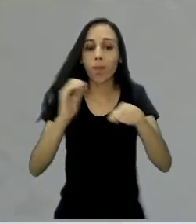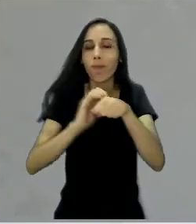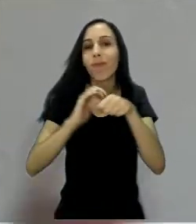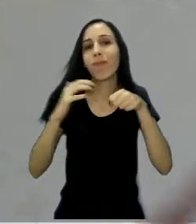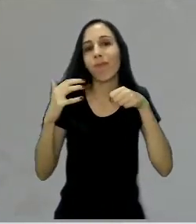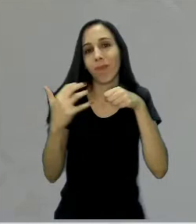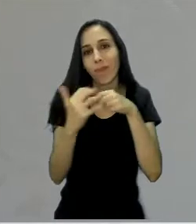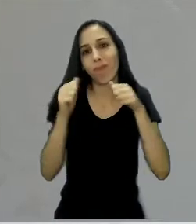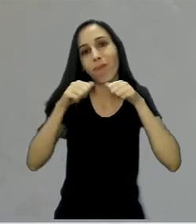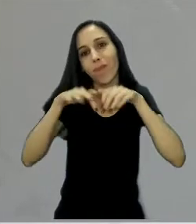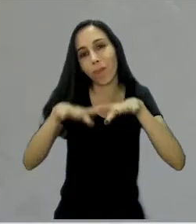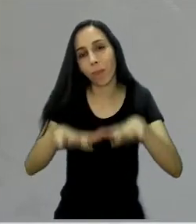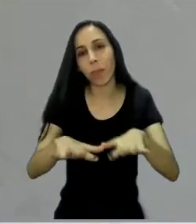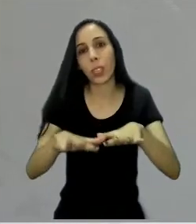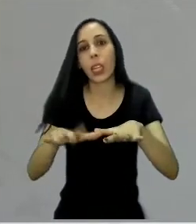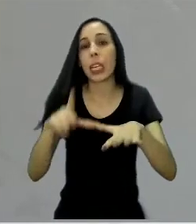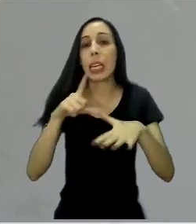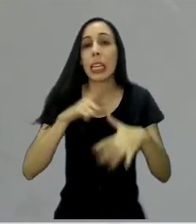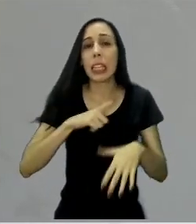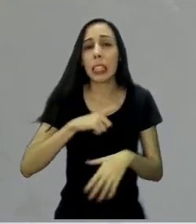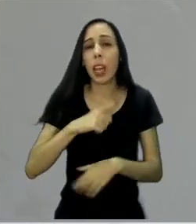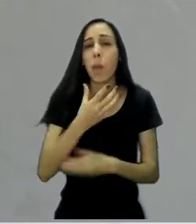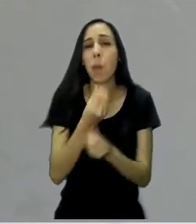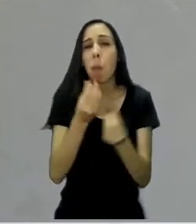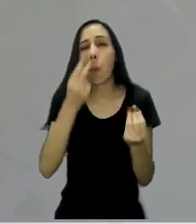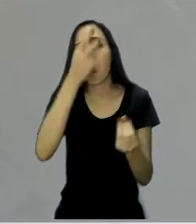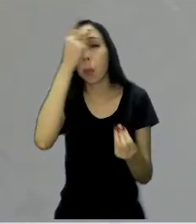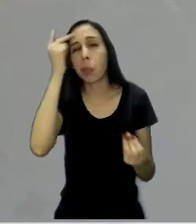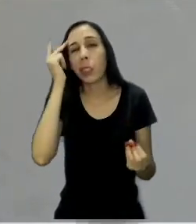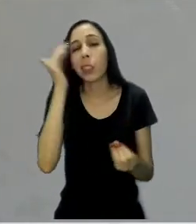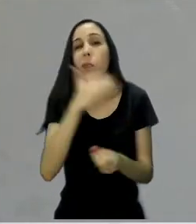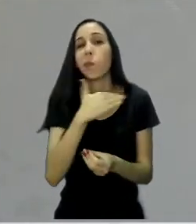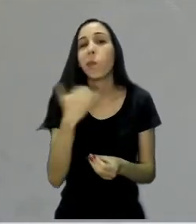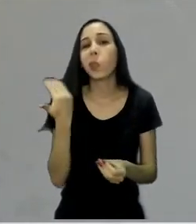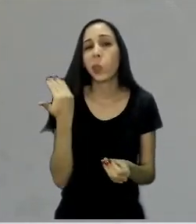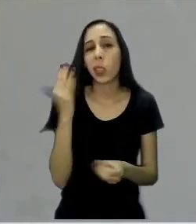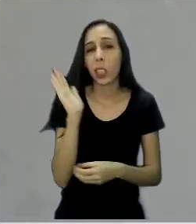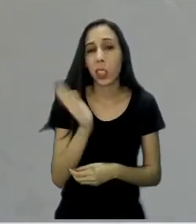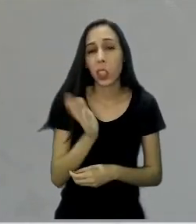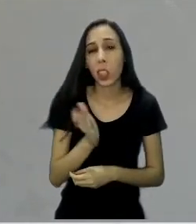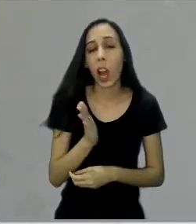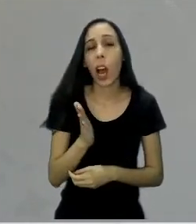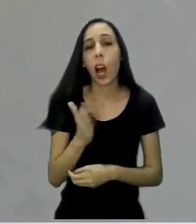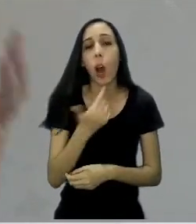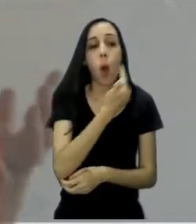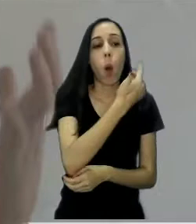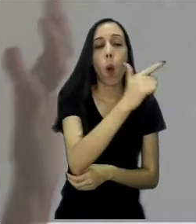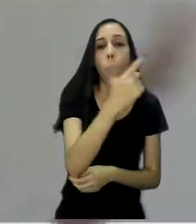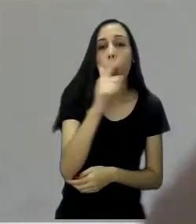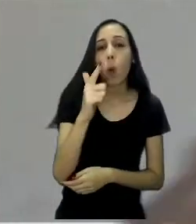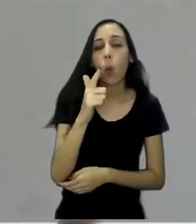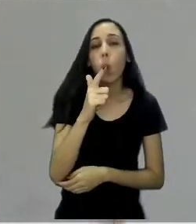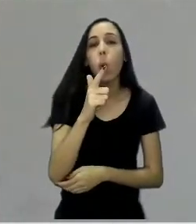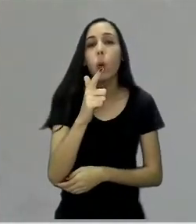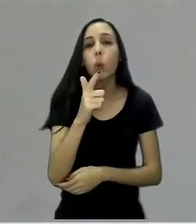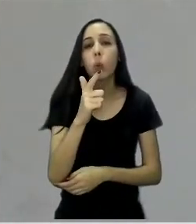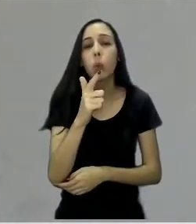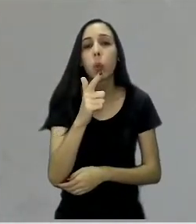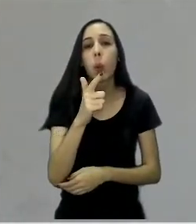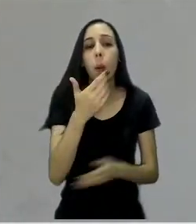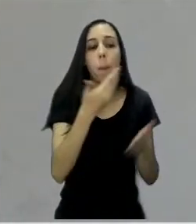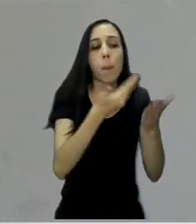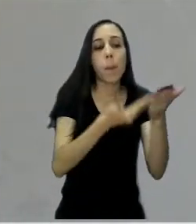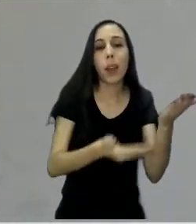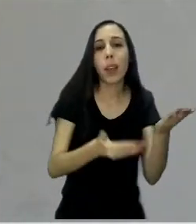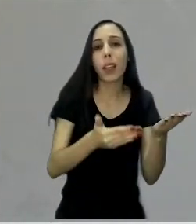esses tempos de pandemia, onde tantas pessoas perderam a vida, onde tantos de nós